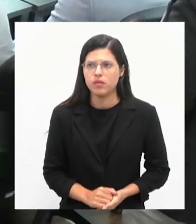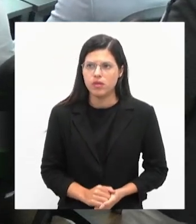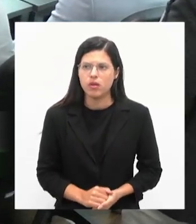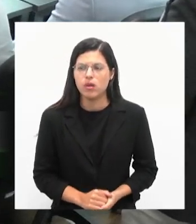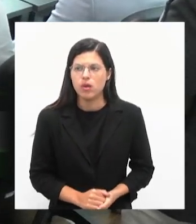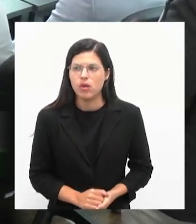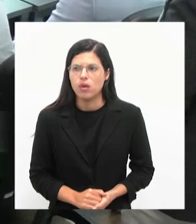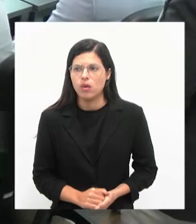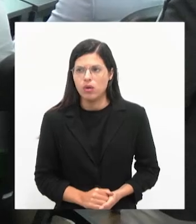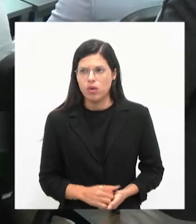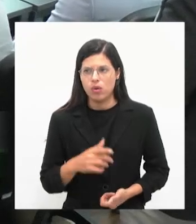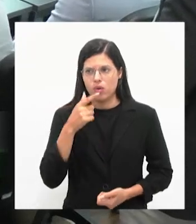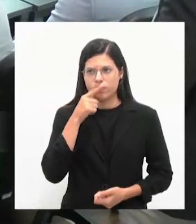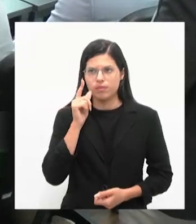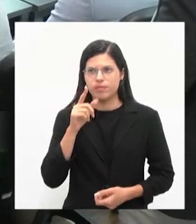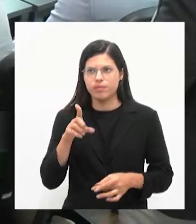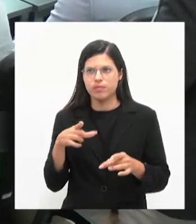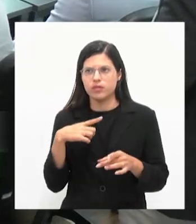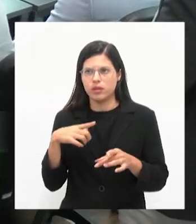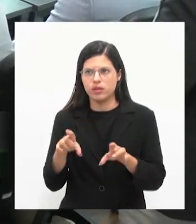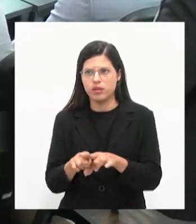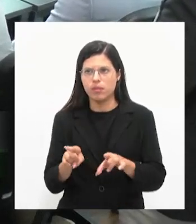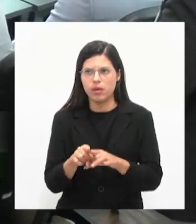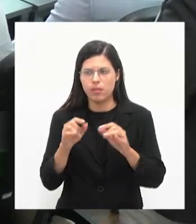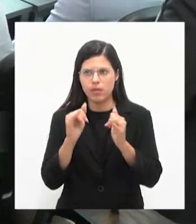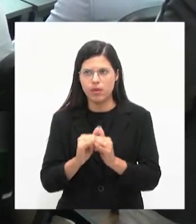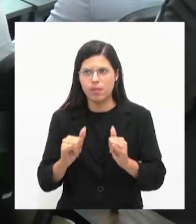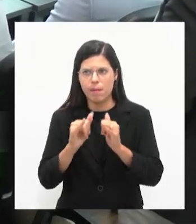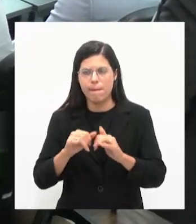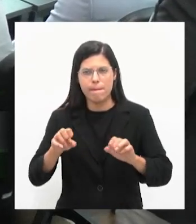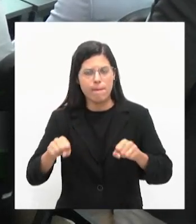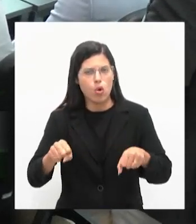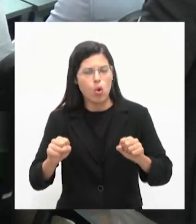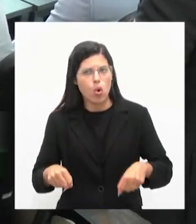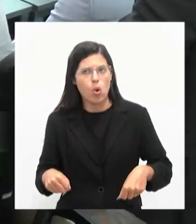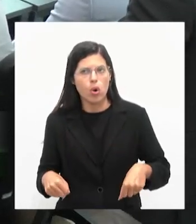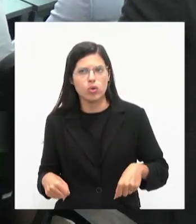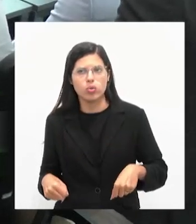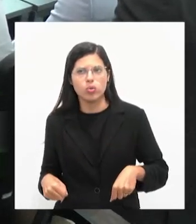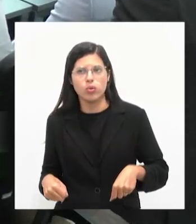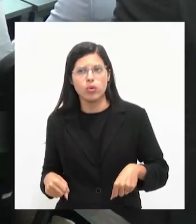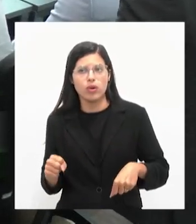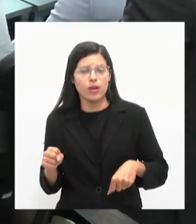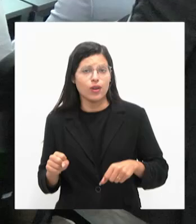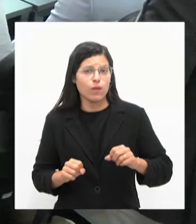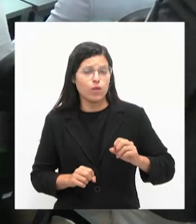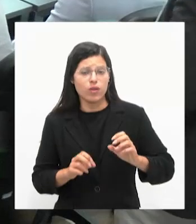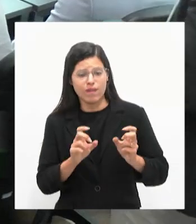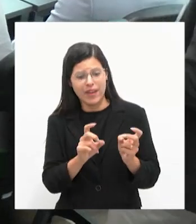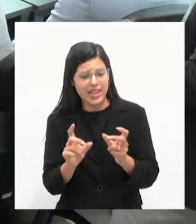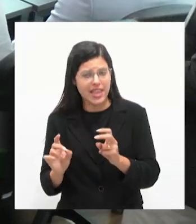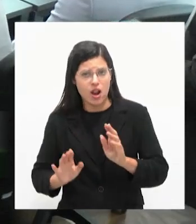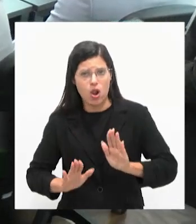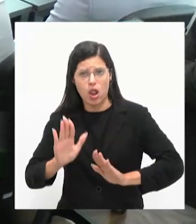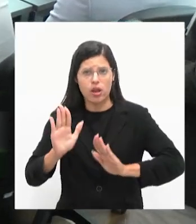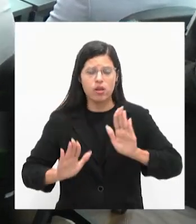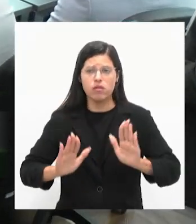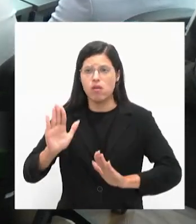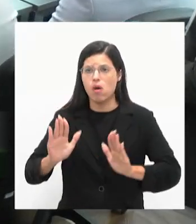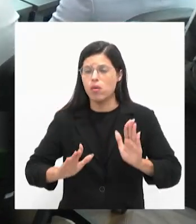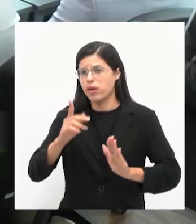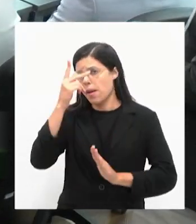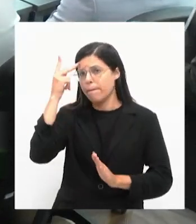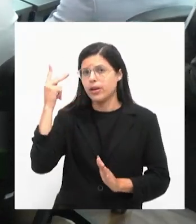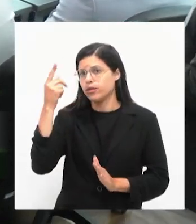reportagem de motos que foi recuperado, que foi leiloada sem o dono saber que foi recuperado. Esse é o